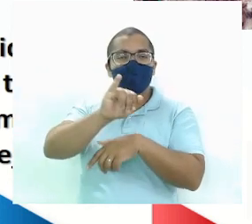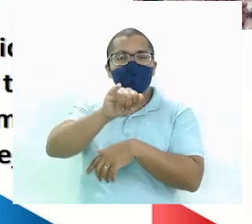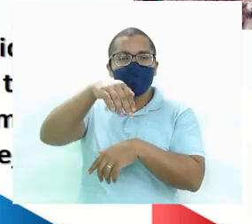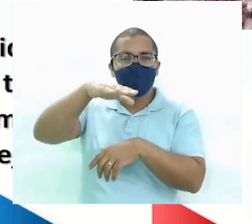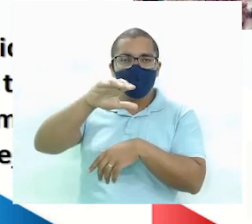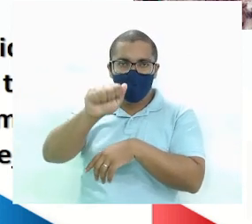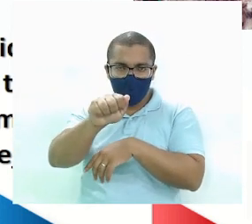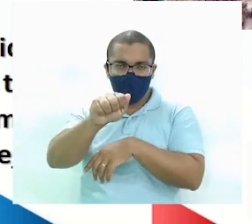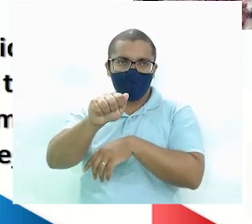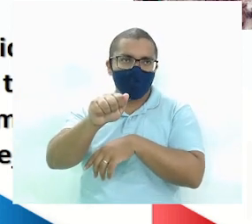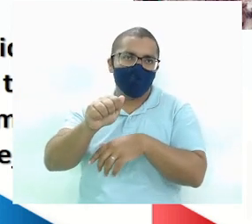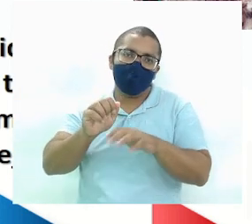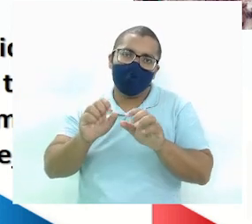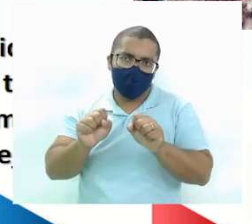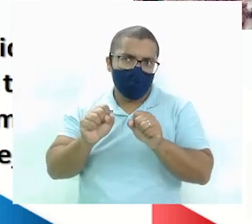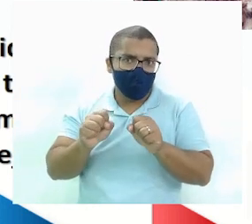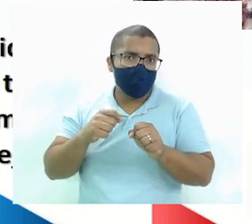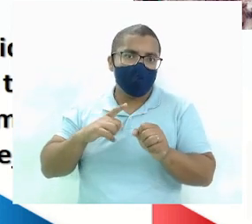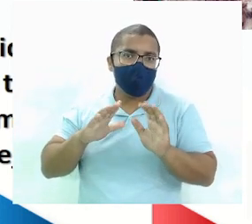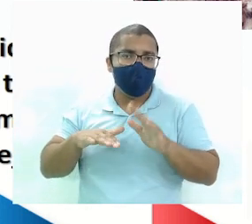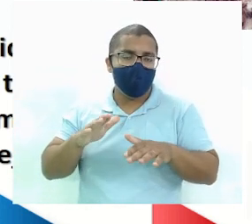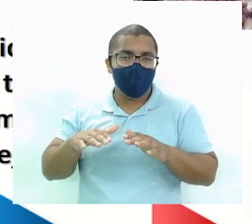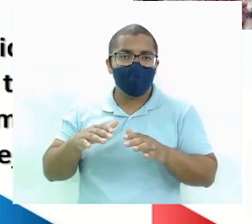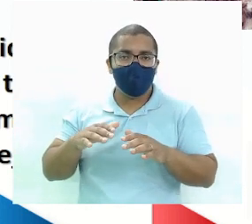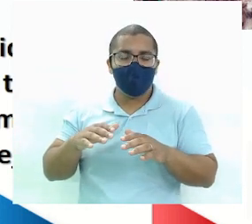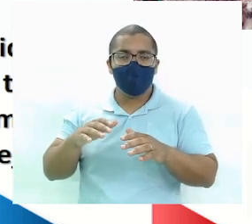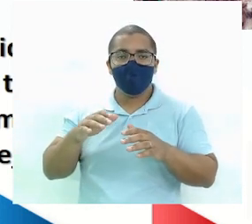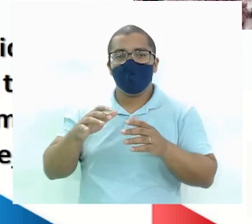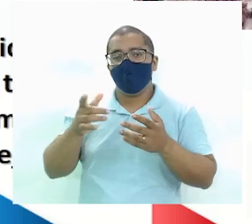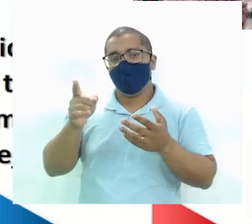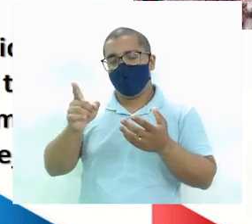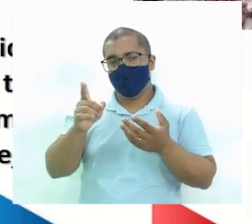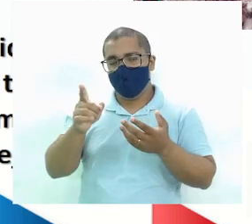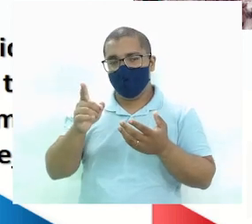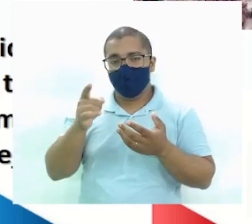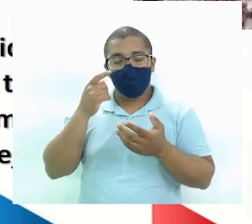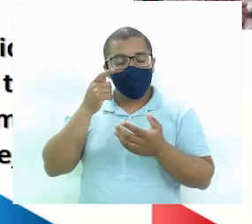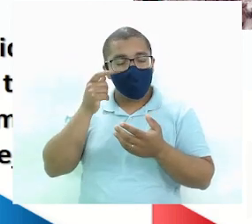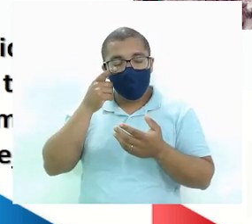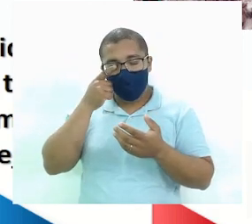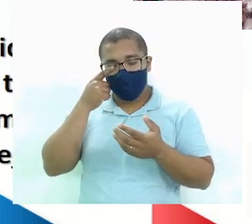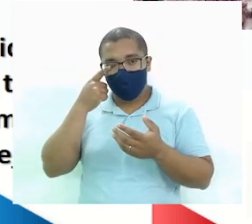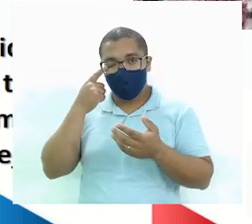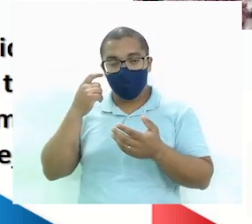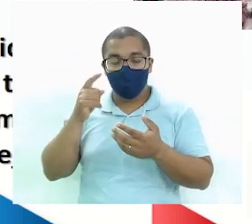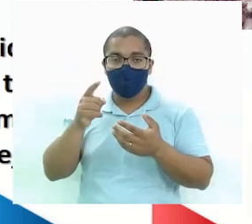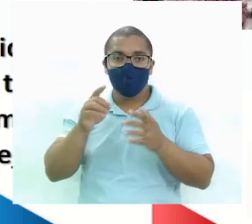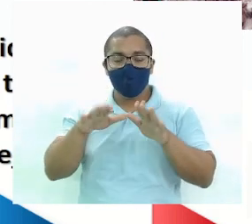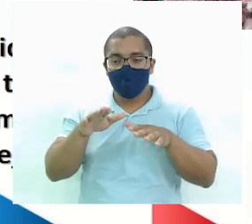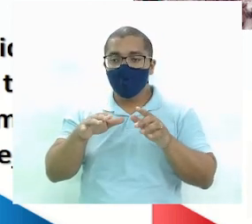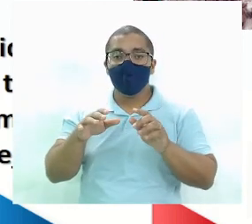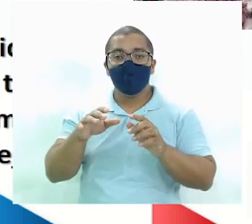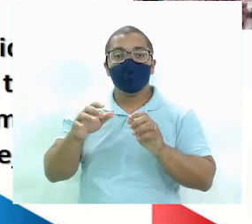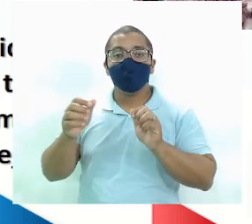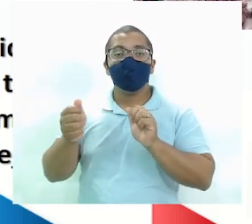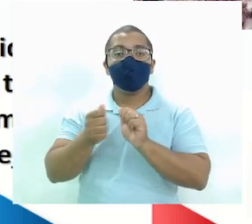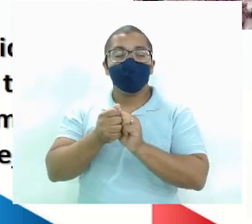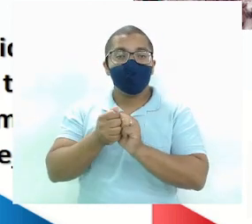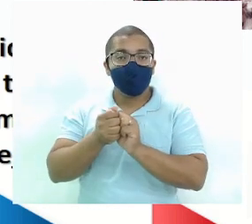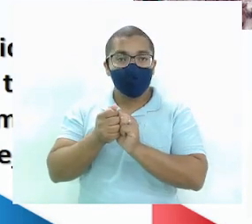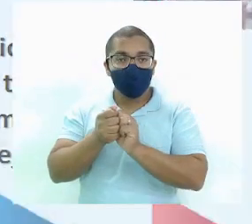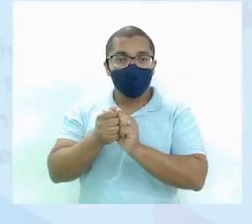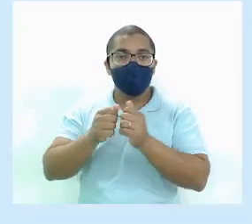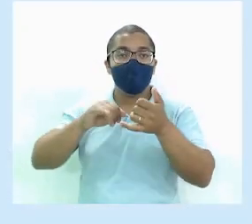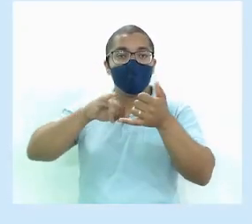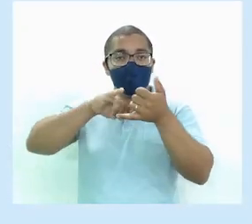como amante ou tecendo sua roupa. Veja aí que eles tinham uma